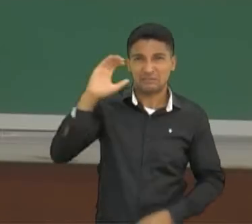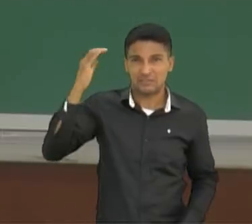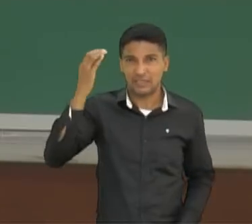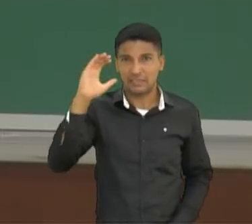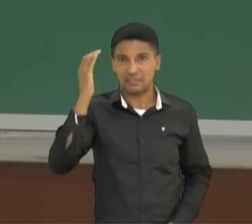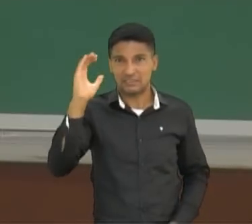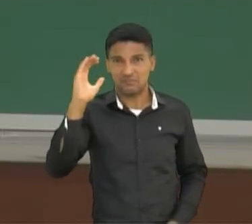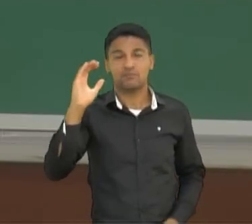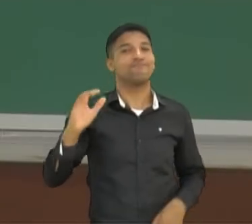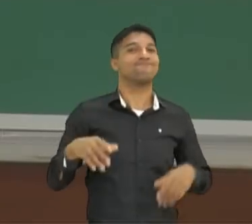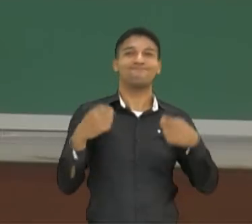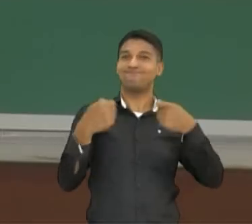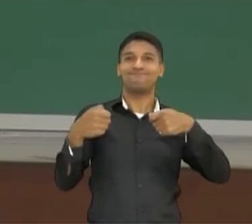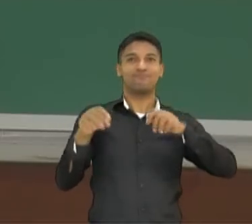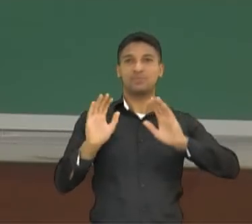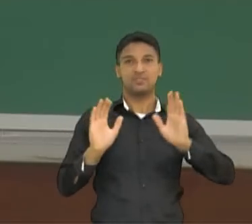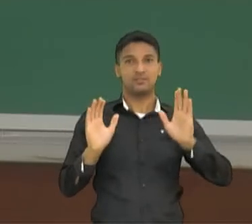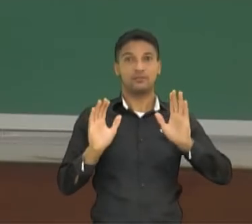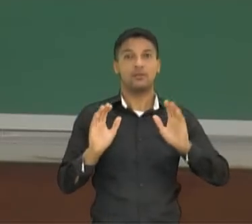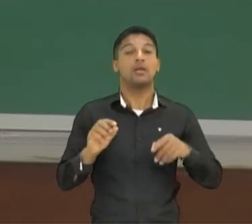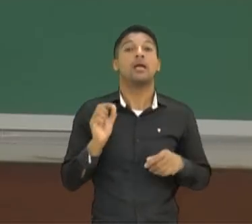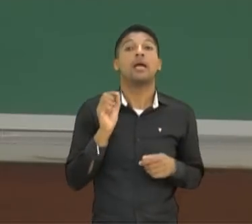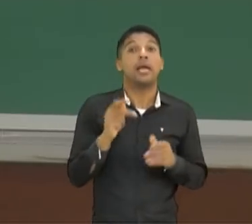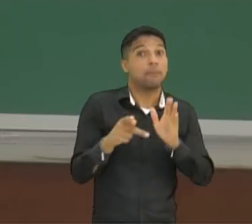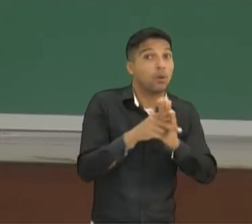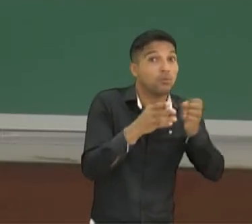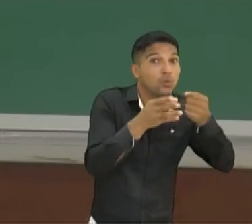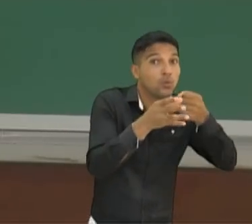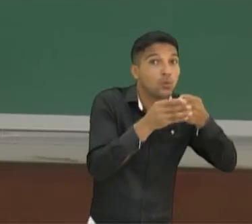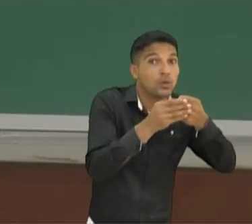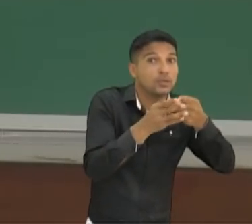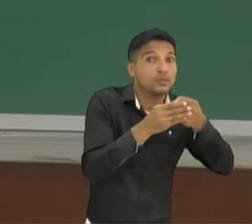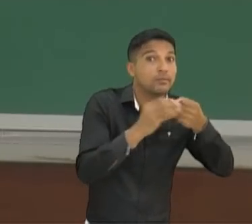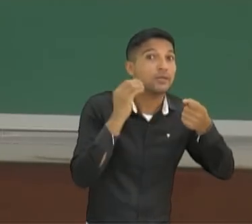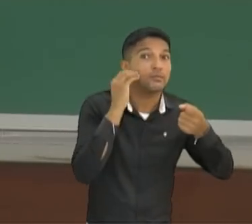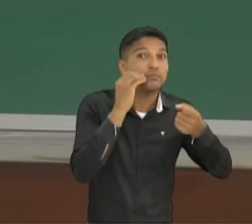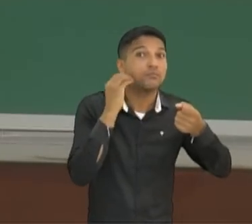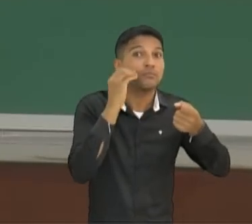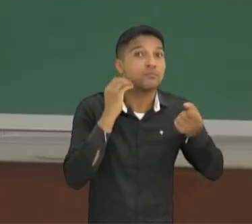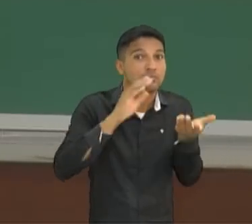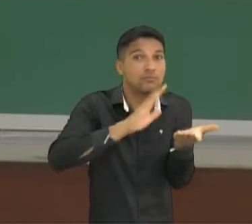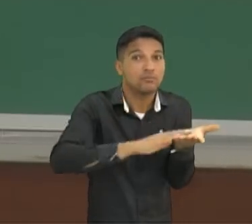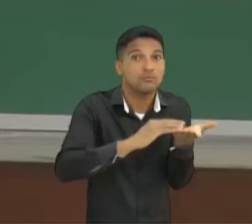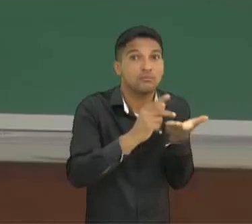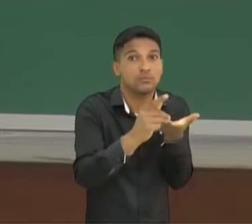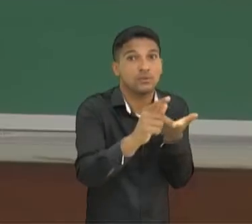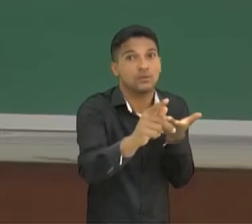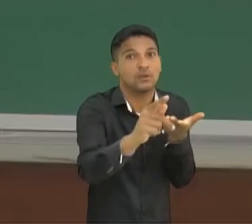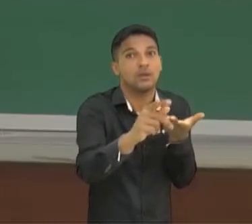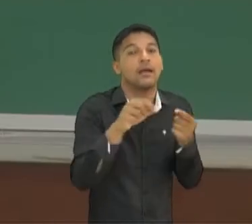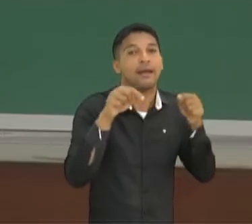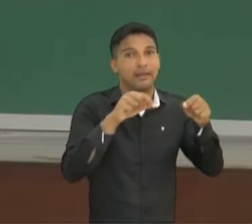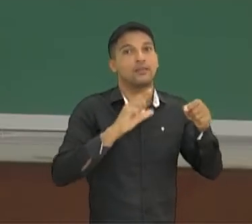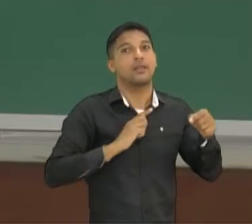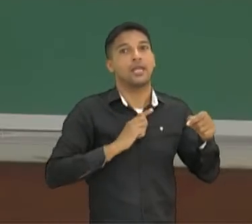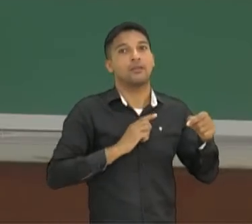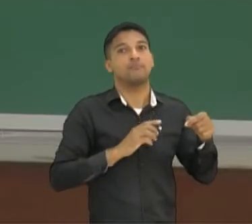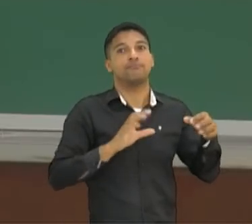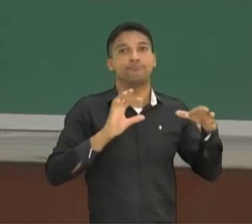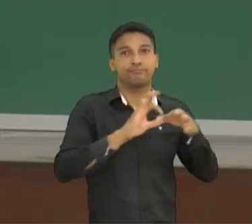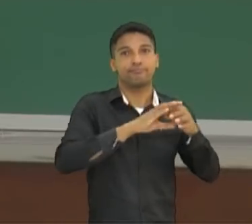um conhecimento que ele se confunde em alguns momentos com crenças populares, com tradições,